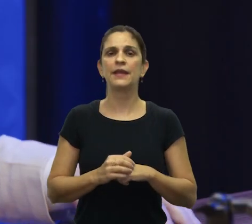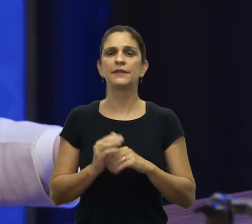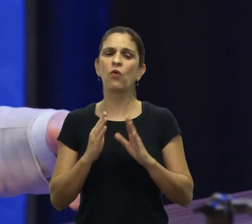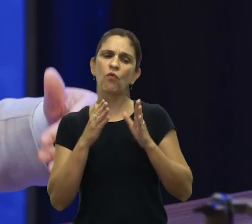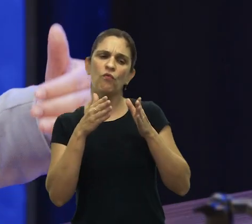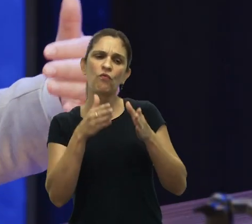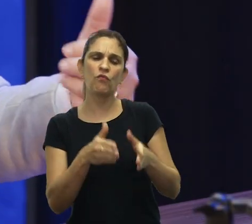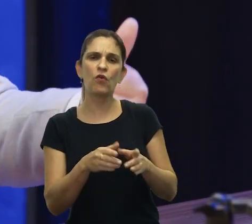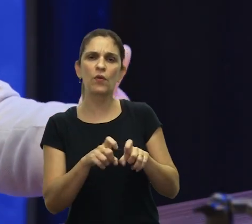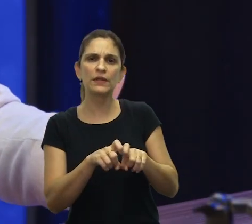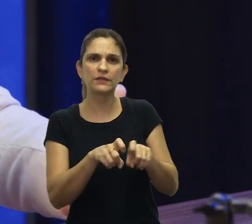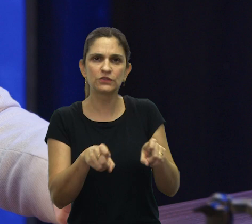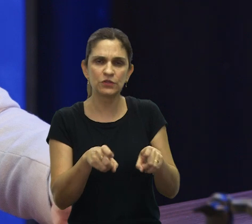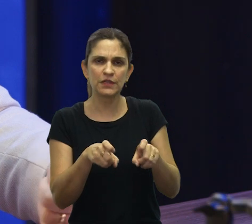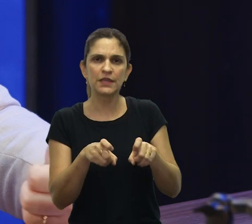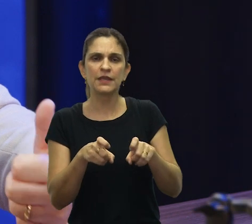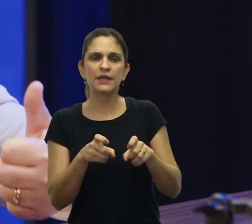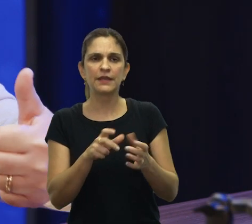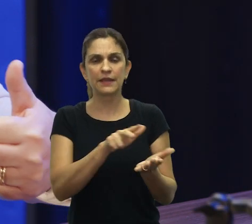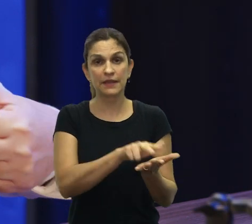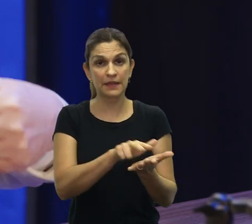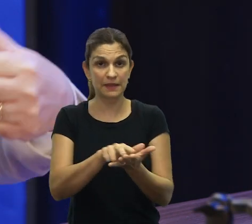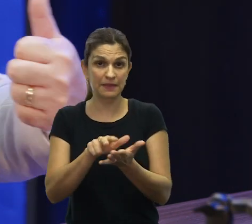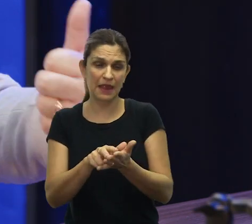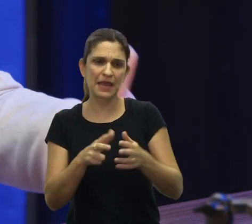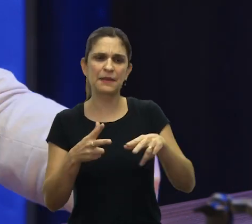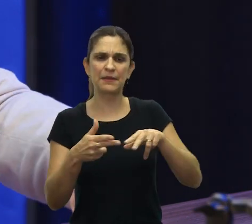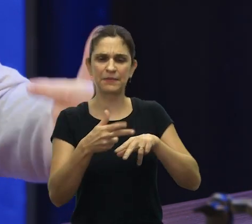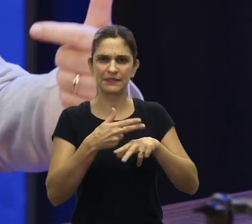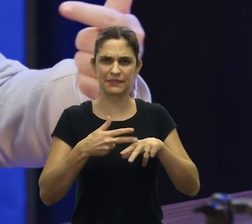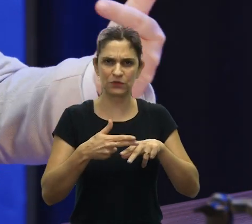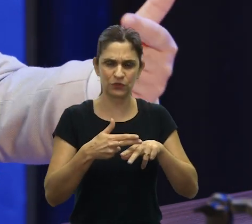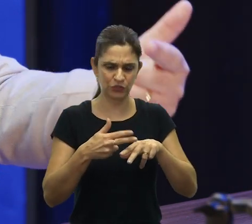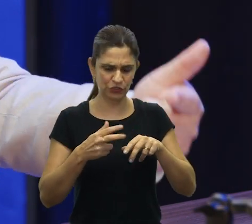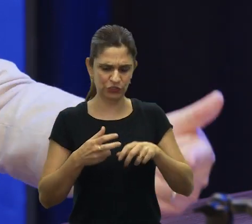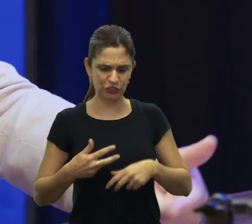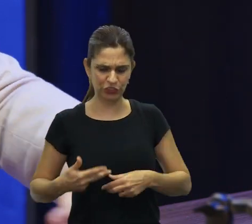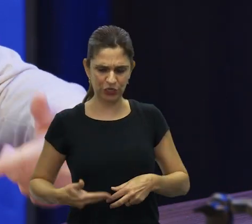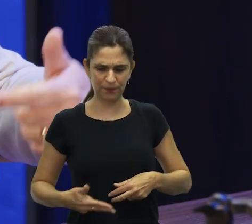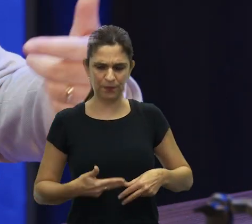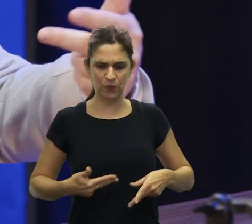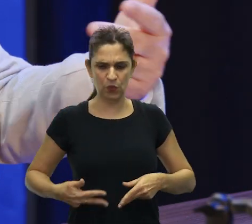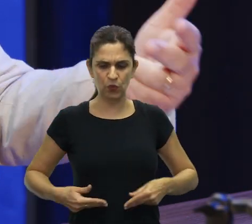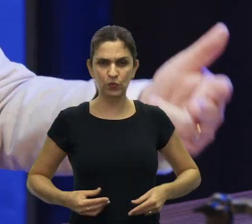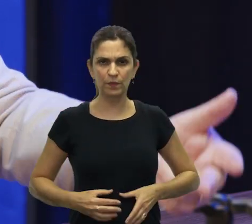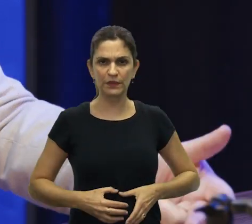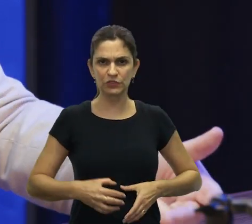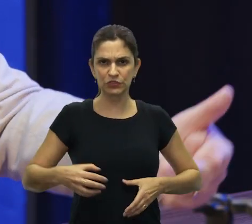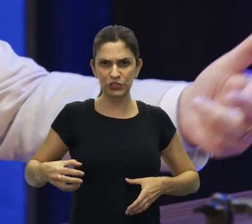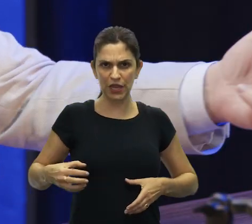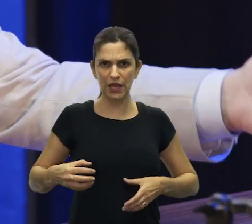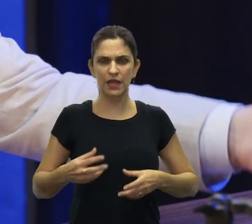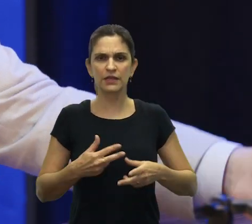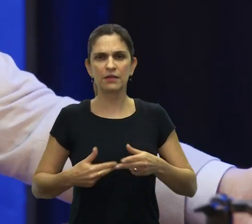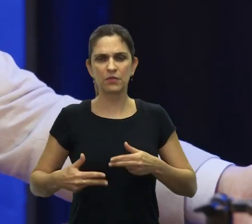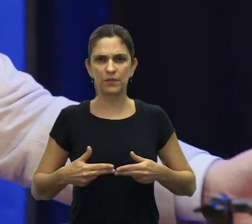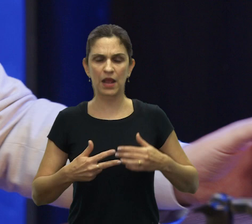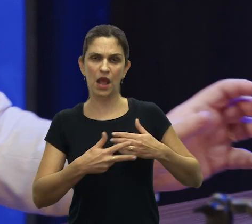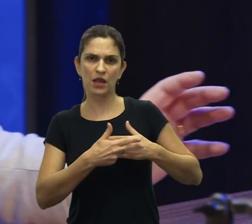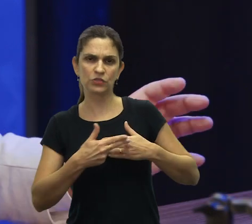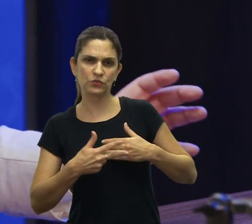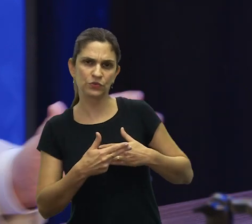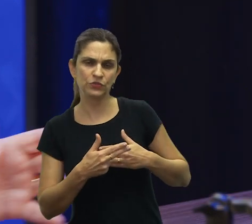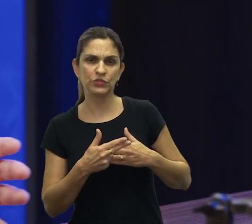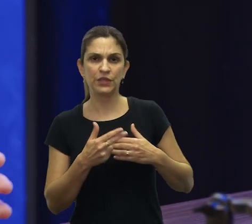que são aquelas pacientes que são internadas para fazer uma cirurgia, uma curetagem, uma miomectomia, uma retirada do útero, uma cirurgia de